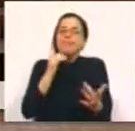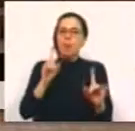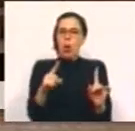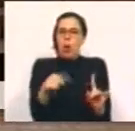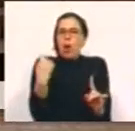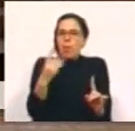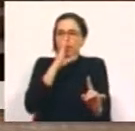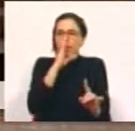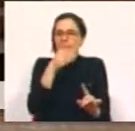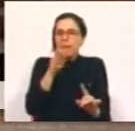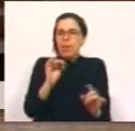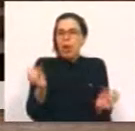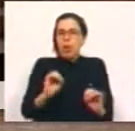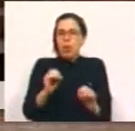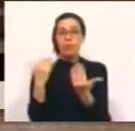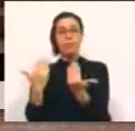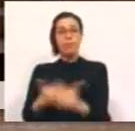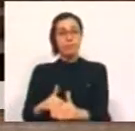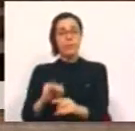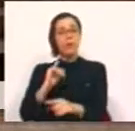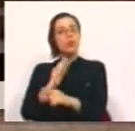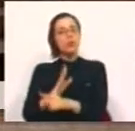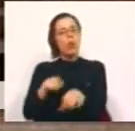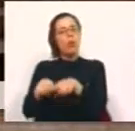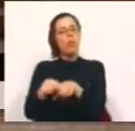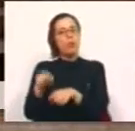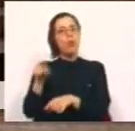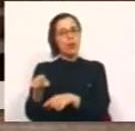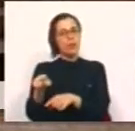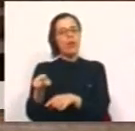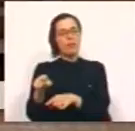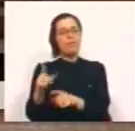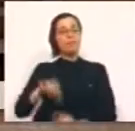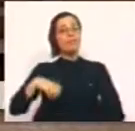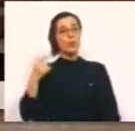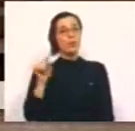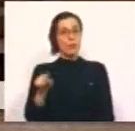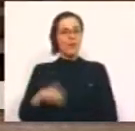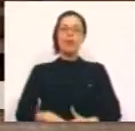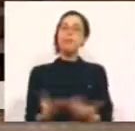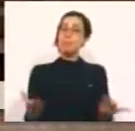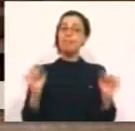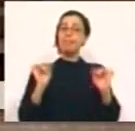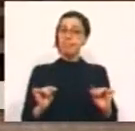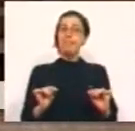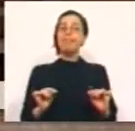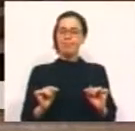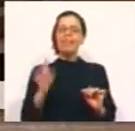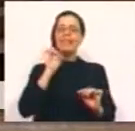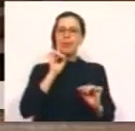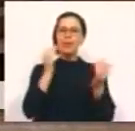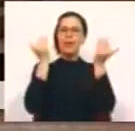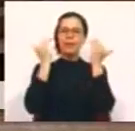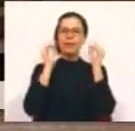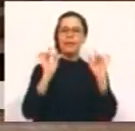provável se o PS não estivesse condicionado por outras forças políticas, nomeadamente pelos verdes. Este é um dado